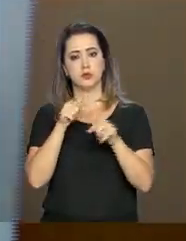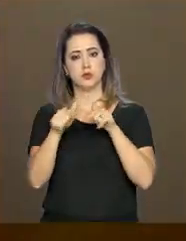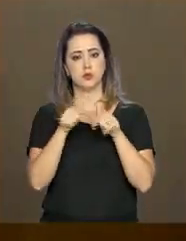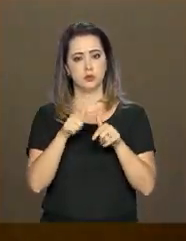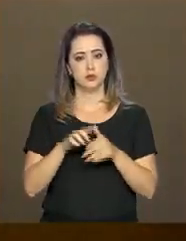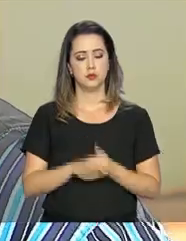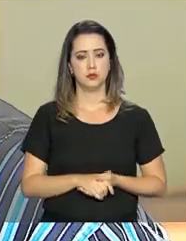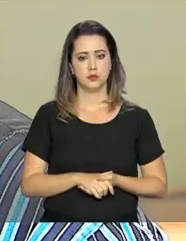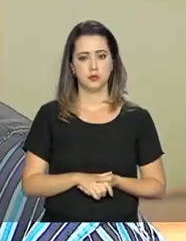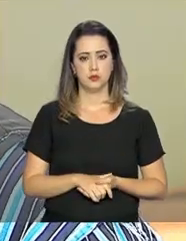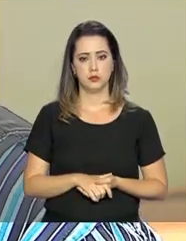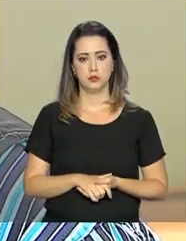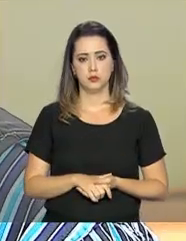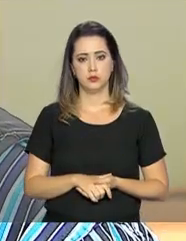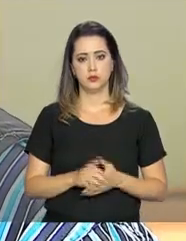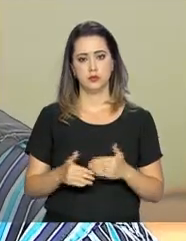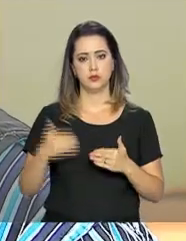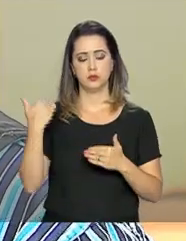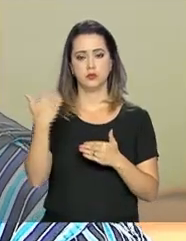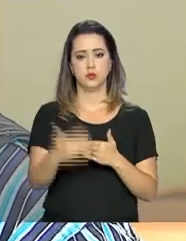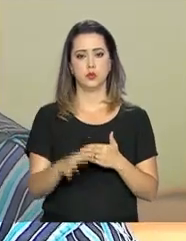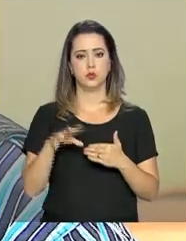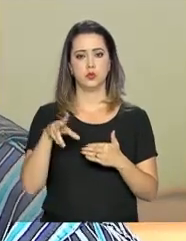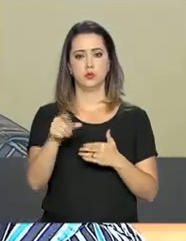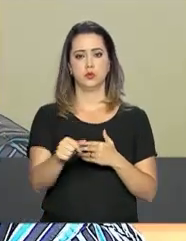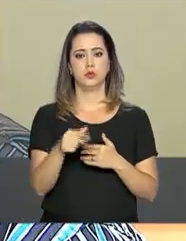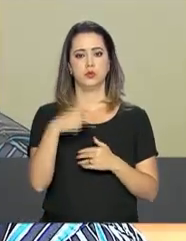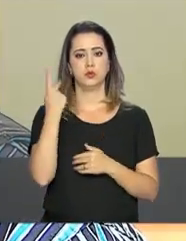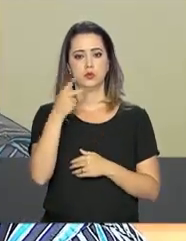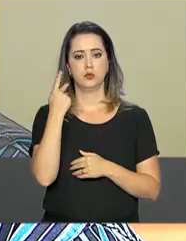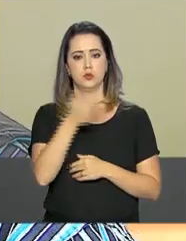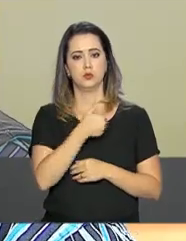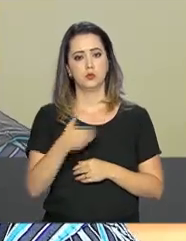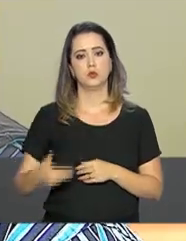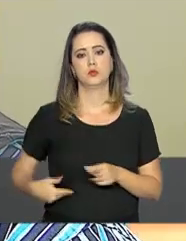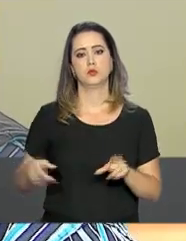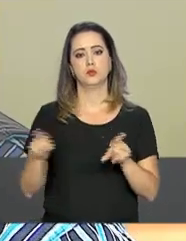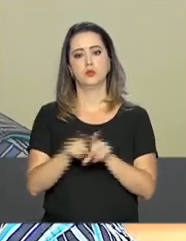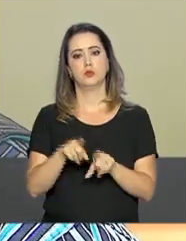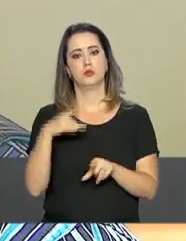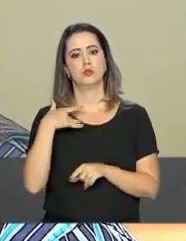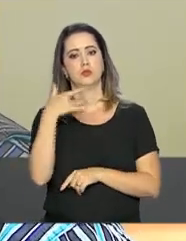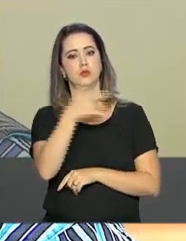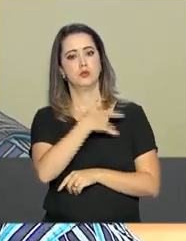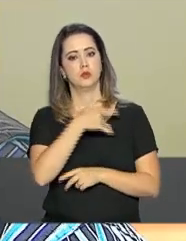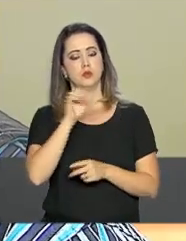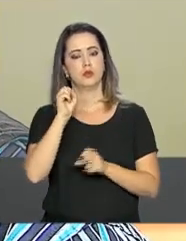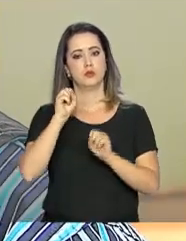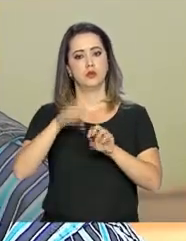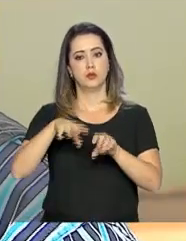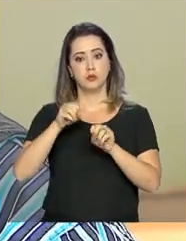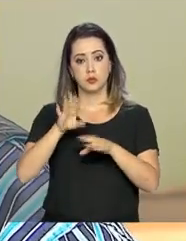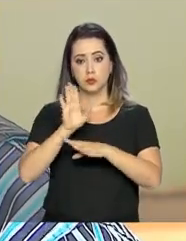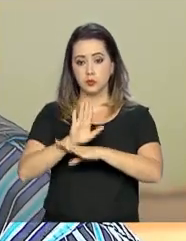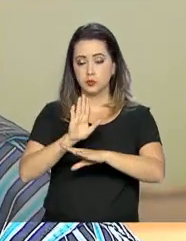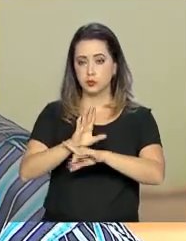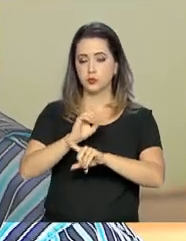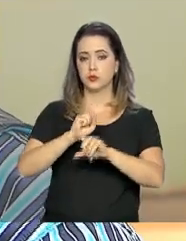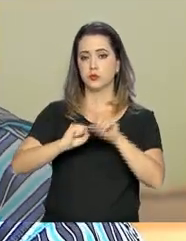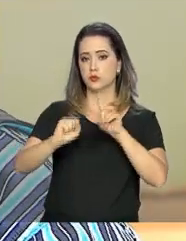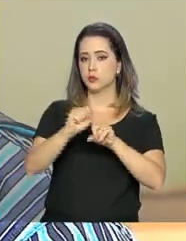mercado de trabalho o próximo passo é incluí los todos nas políticas públicas que nós temos de saúde educação assistência social de trabalho